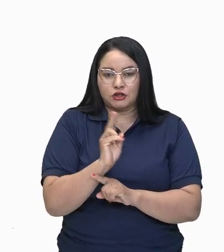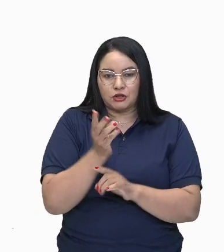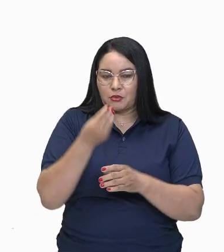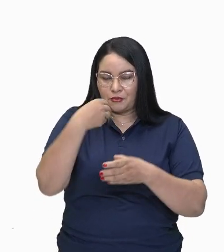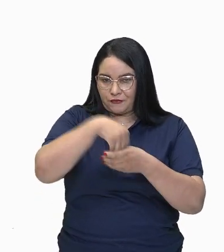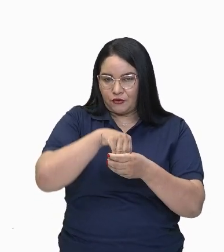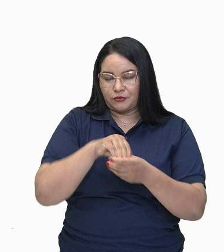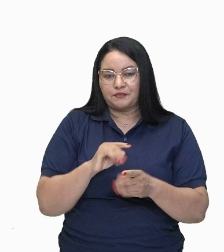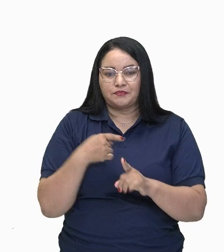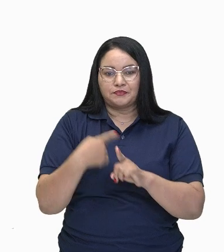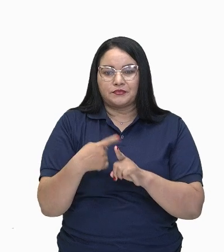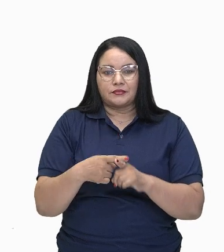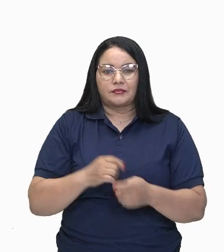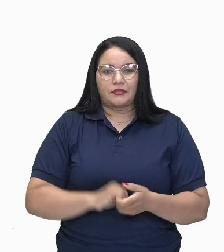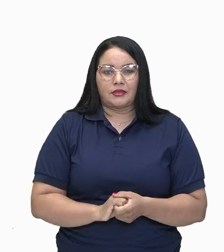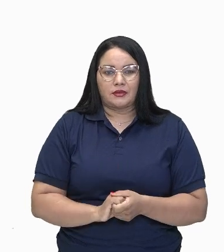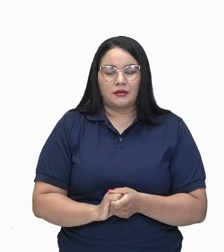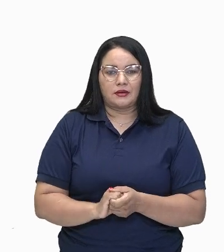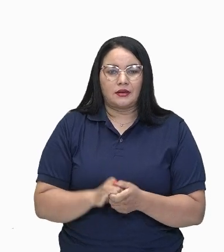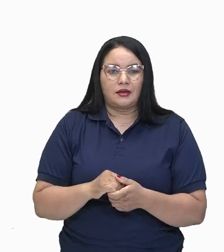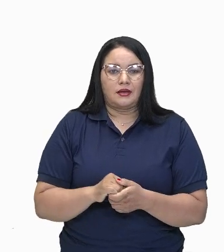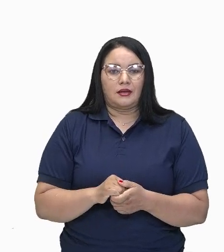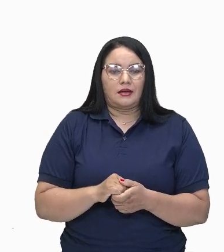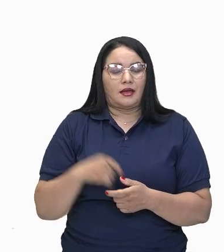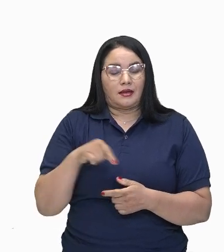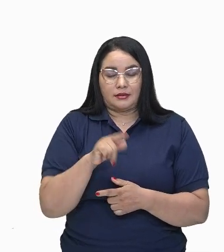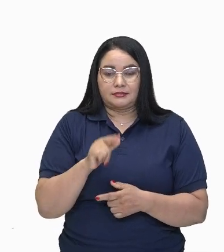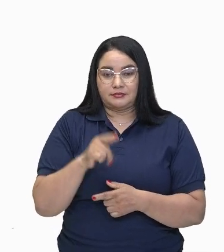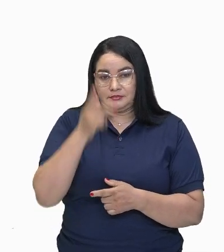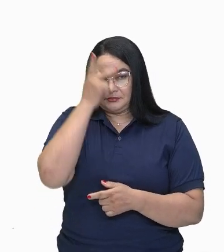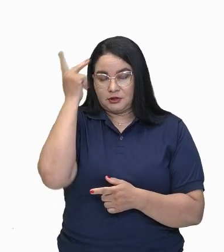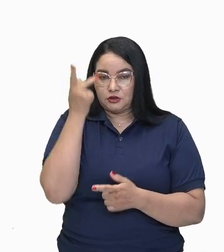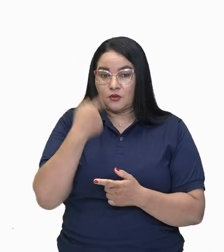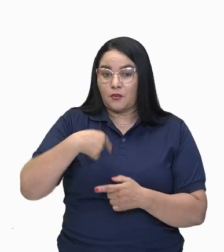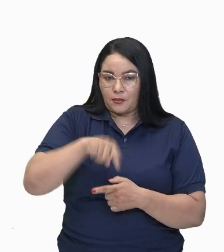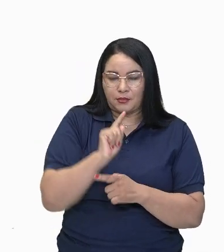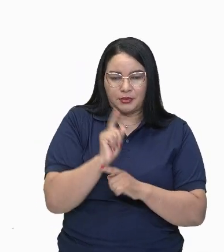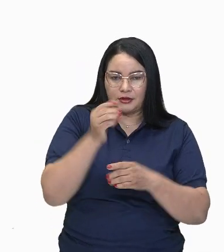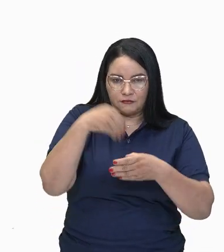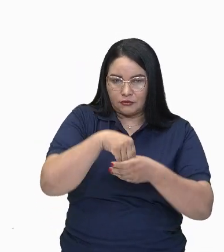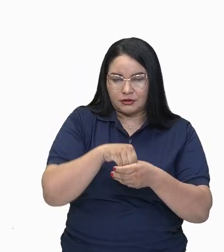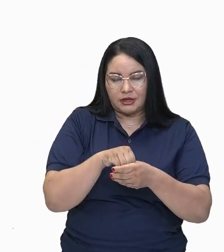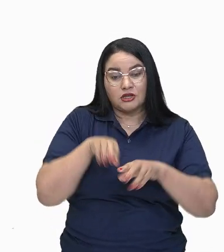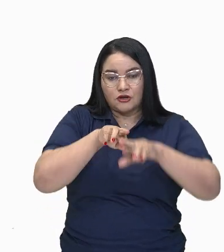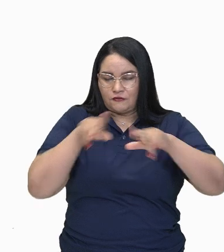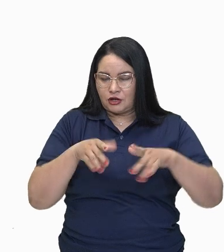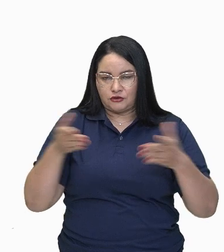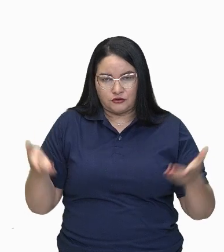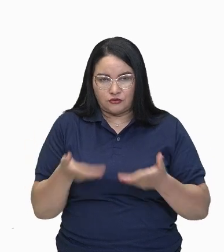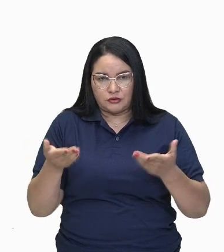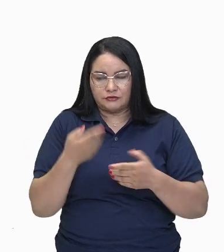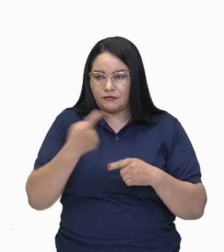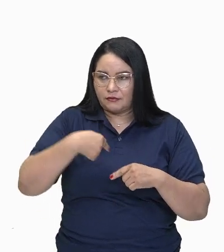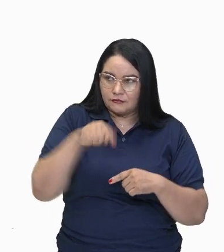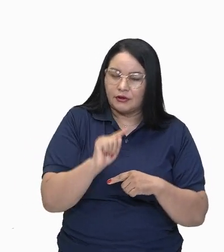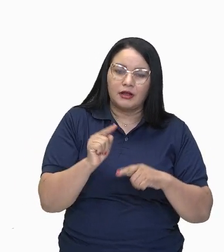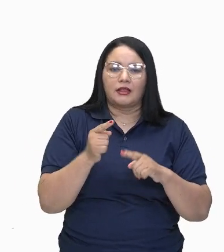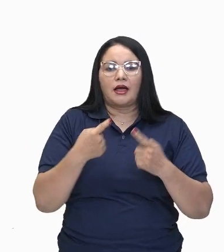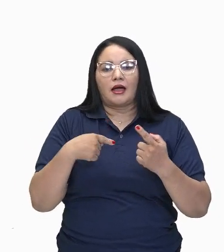você tinha lá, você se alistava para votar, né? Não era como hoje, você tem um título. Você ia lá no